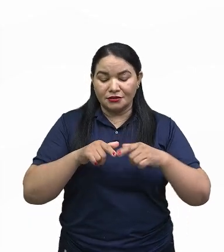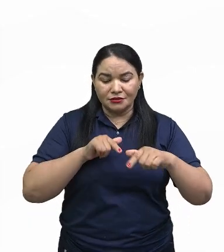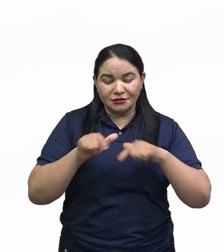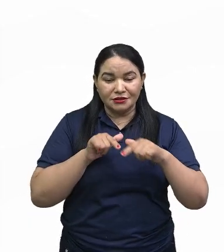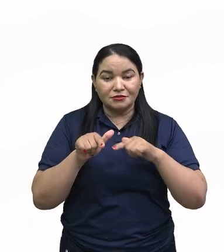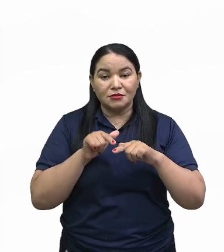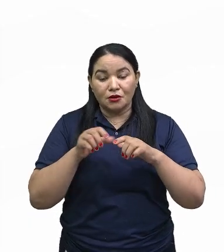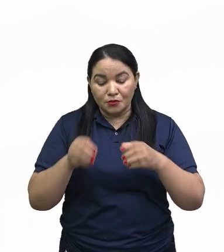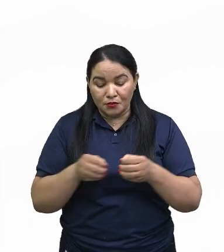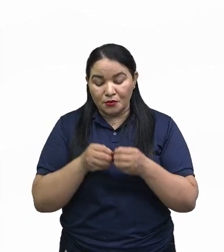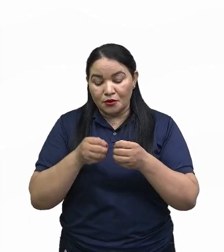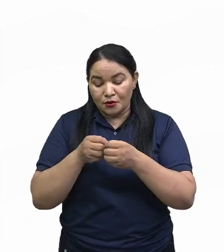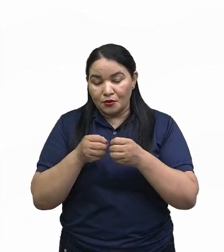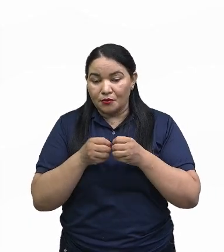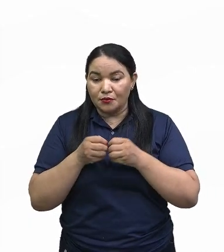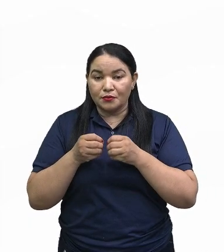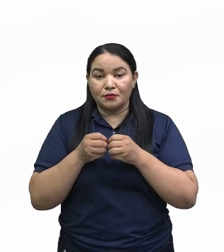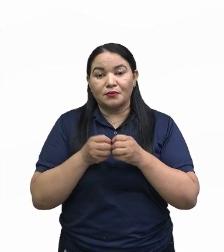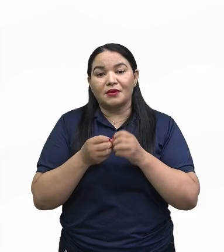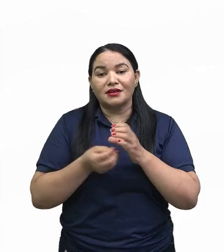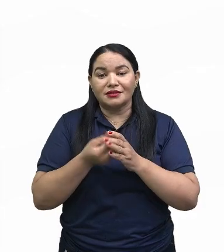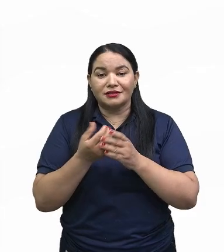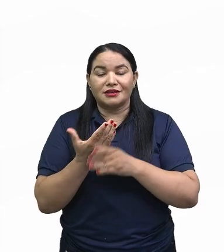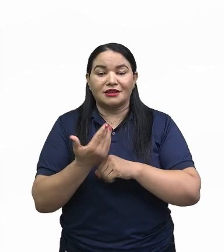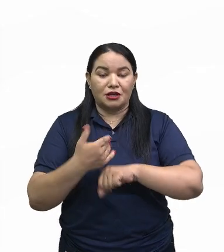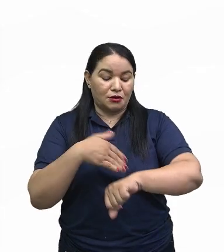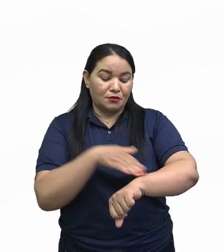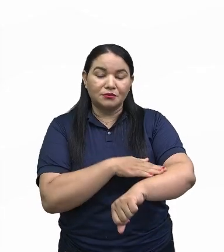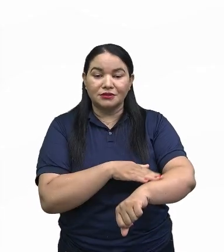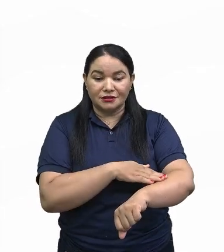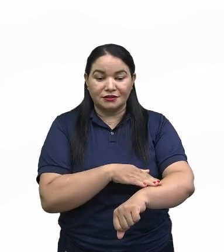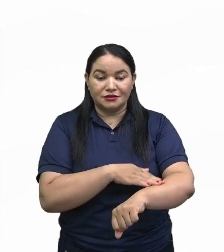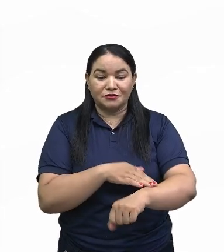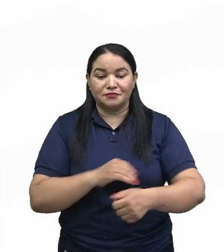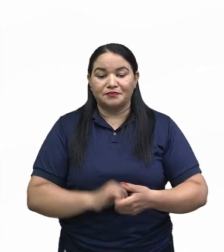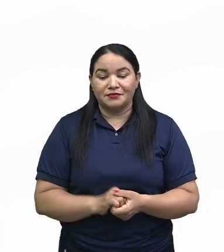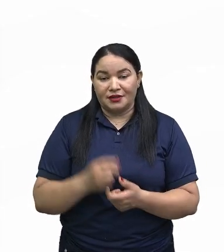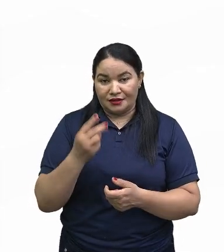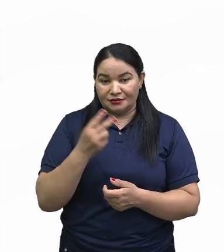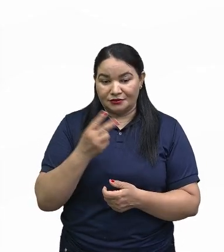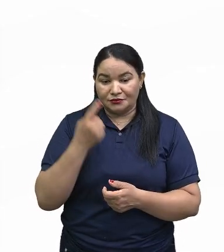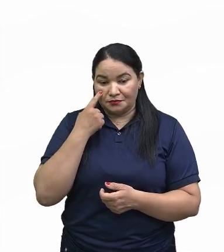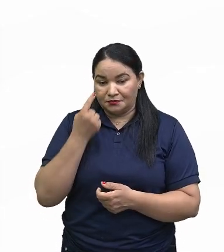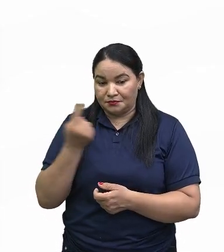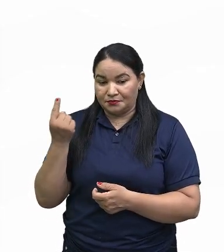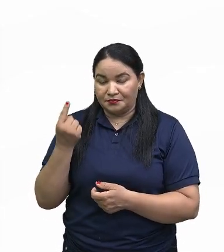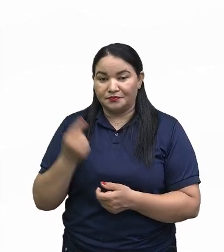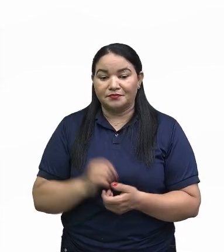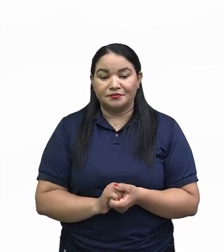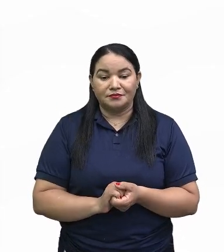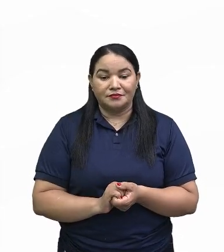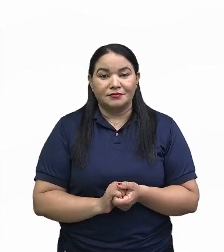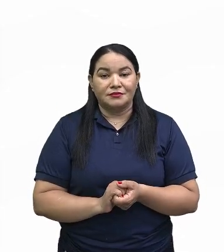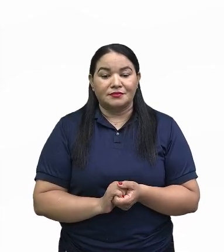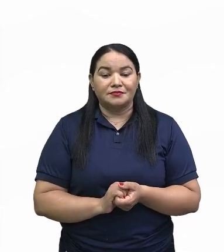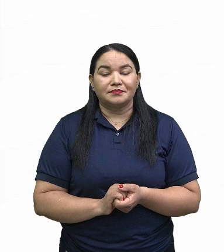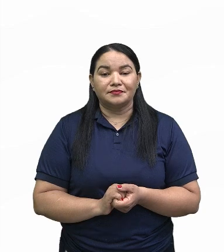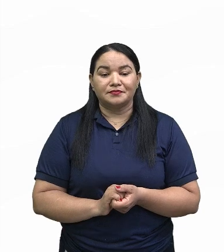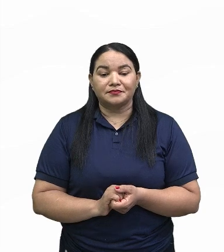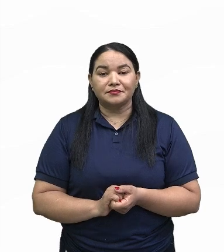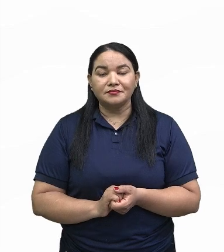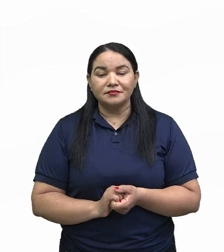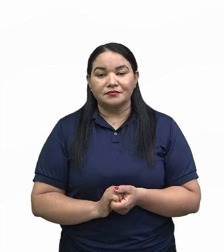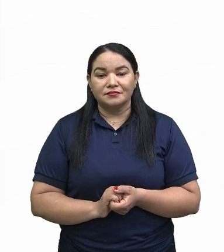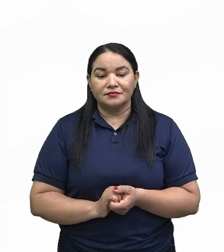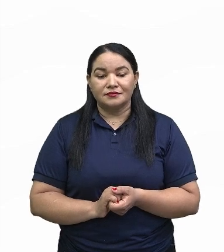um tecido, certo? Então, é a segunda imagem ali do nosso nível de organização, como você pode